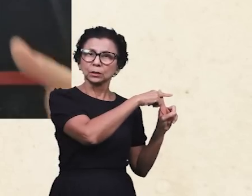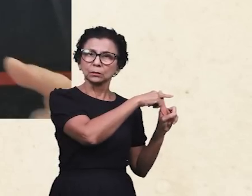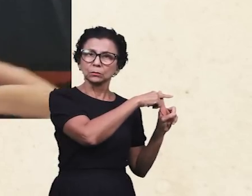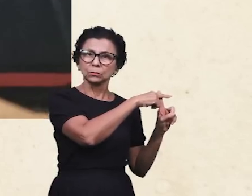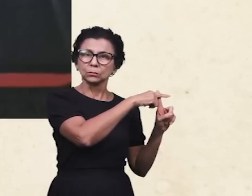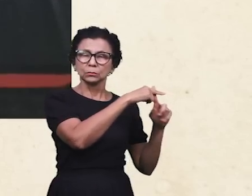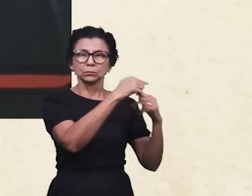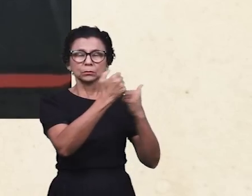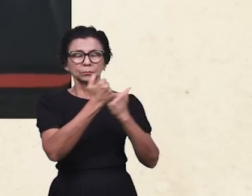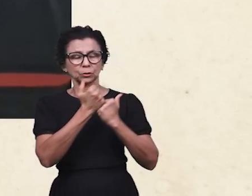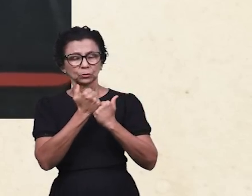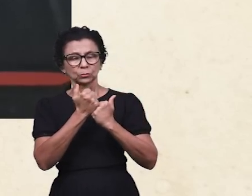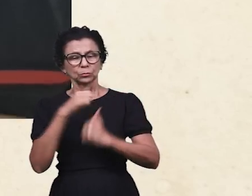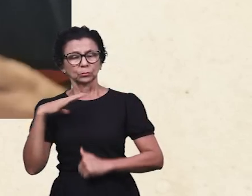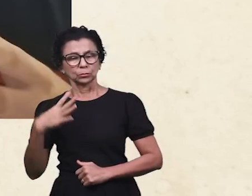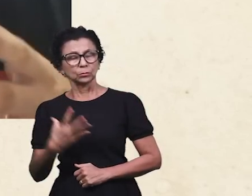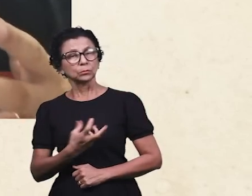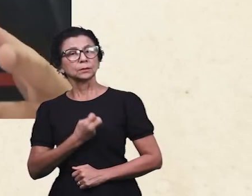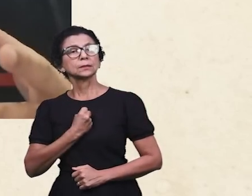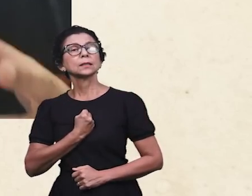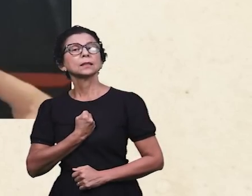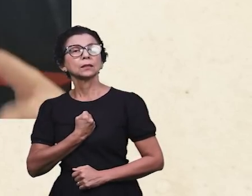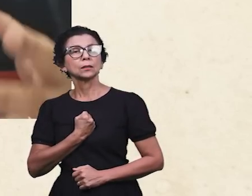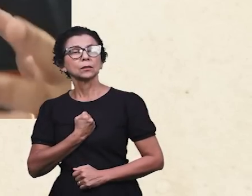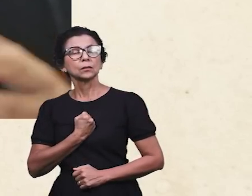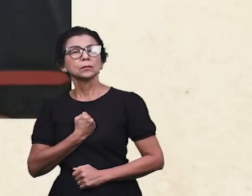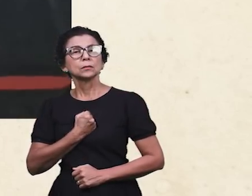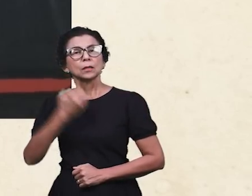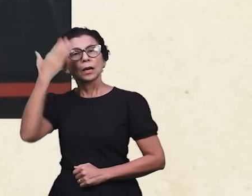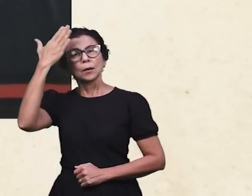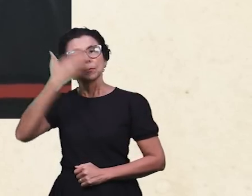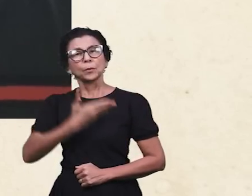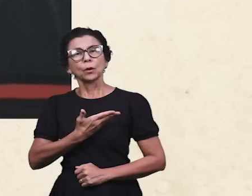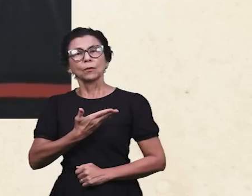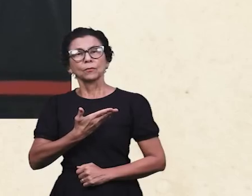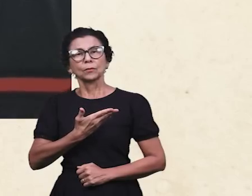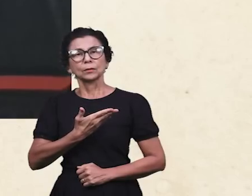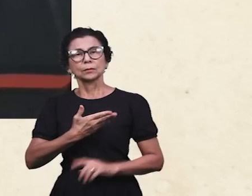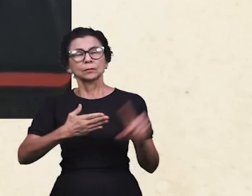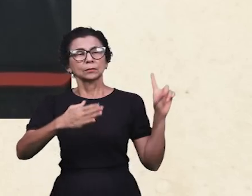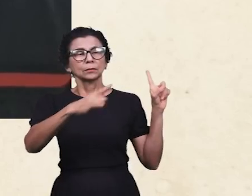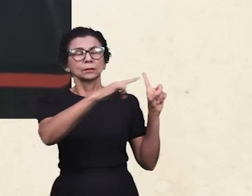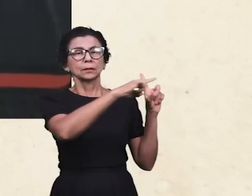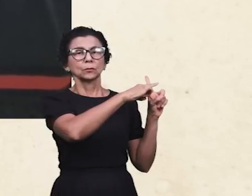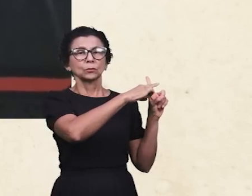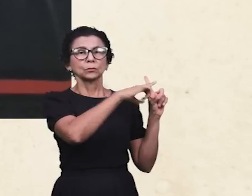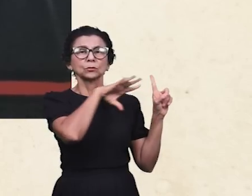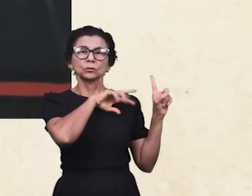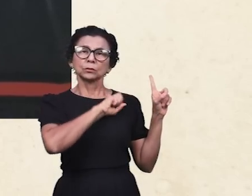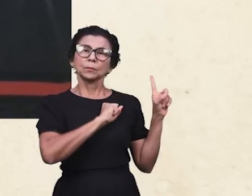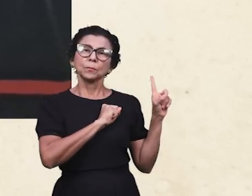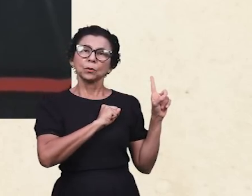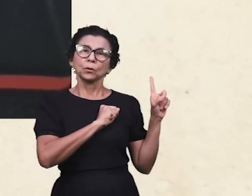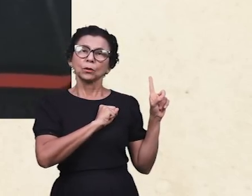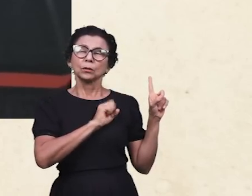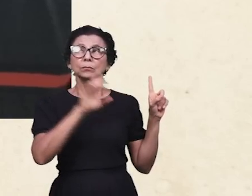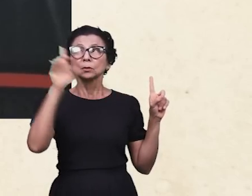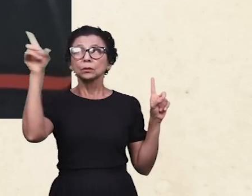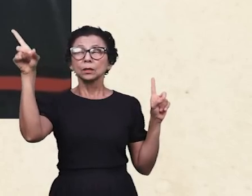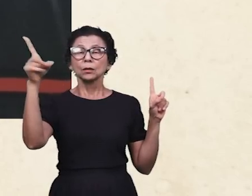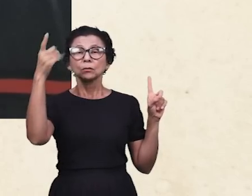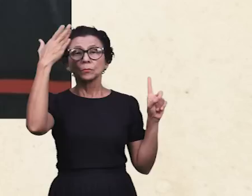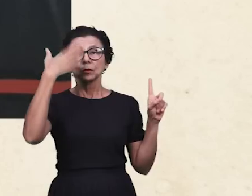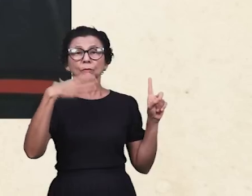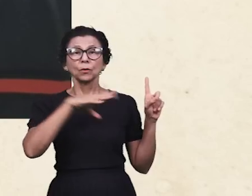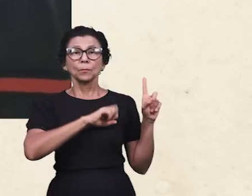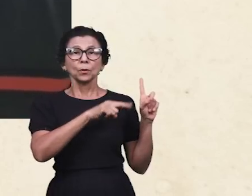nos salvou da perdição. O gesto da cruz foi a maior expressão do amor de Deus por nós. E por isso, queridos,